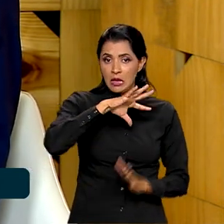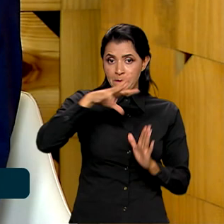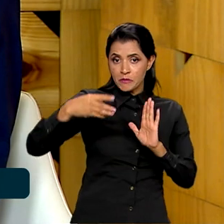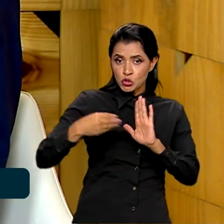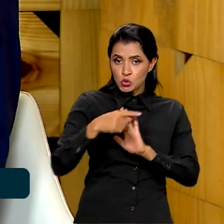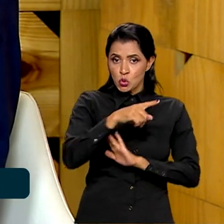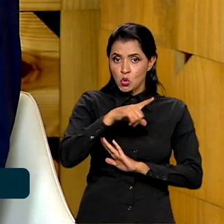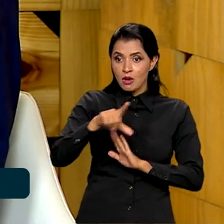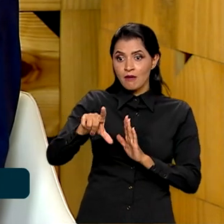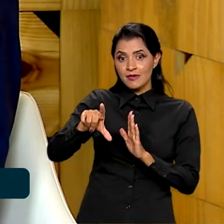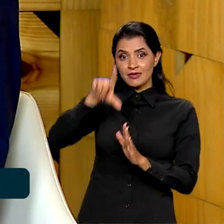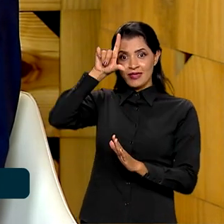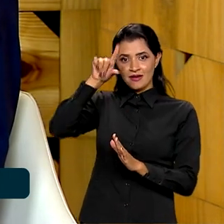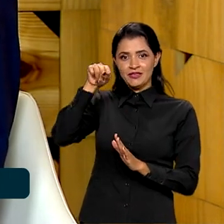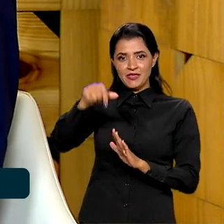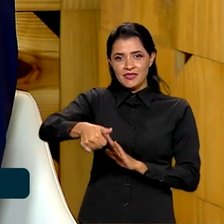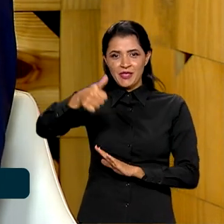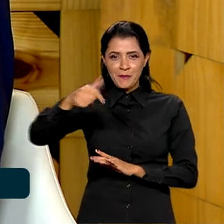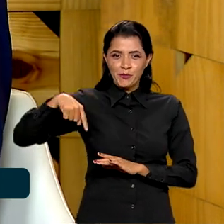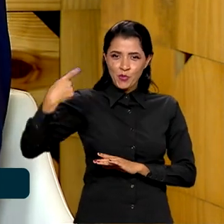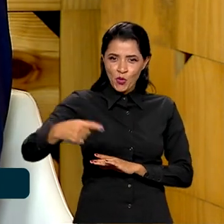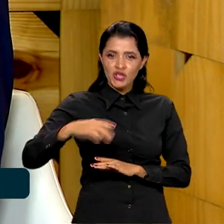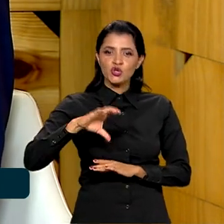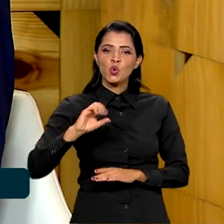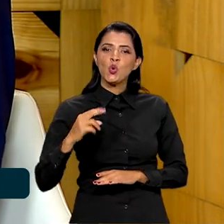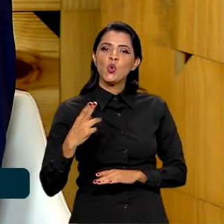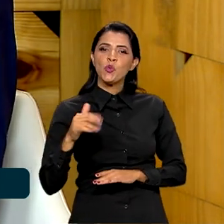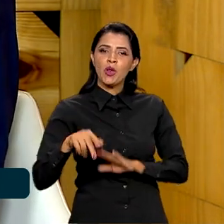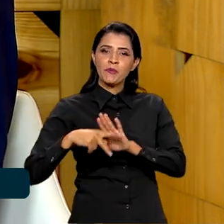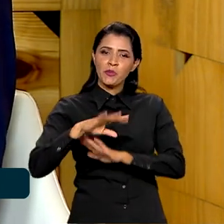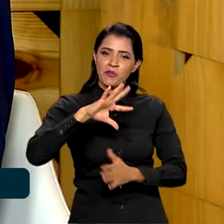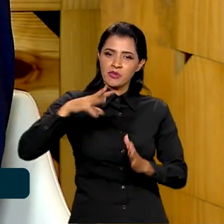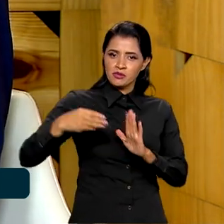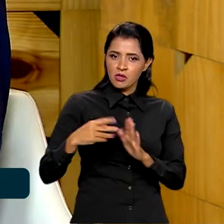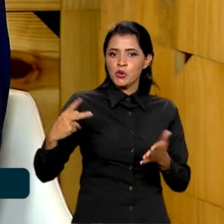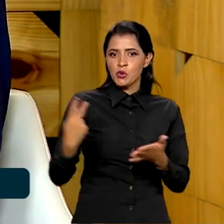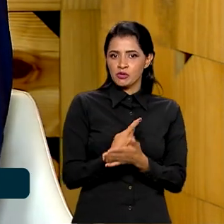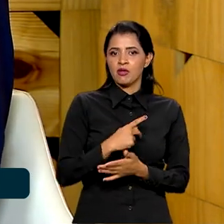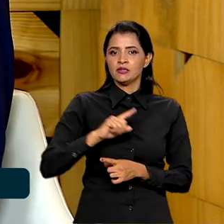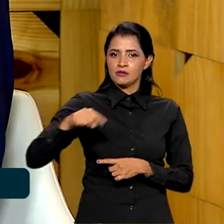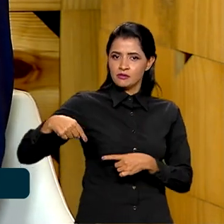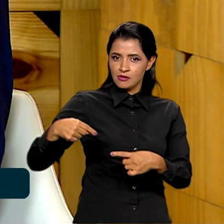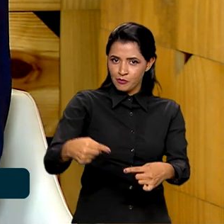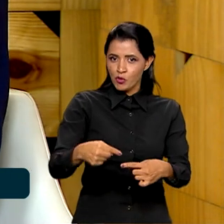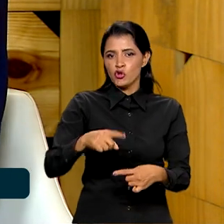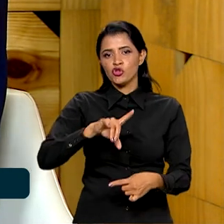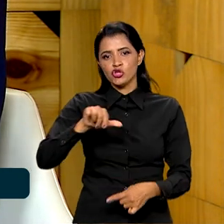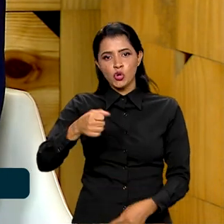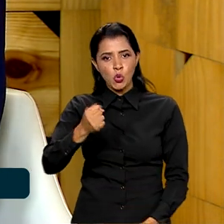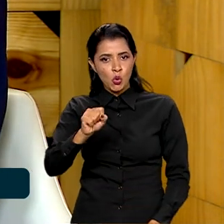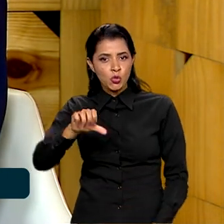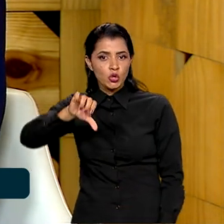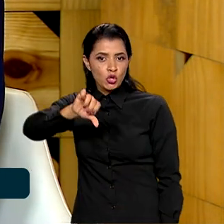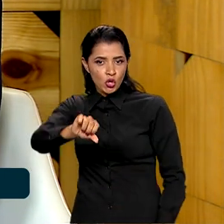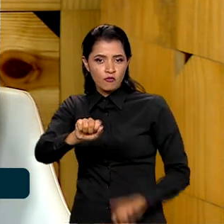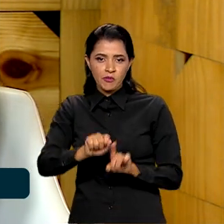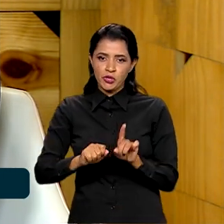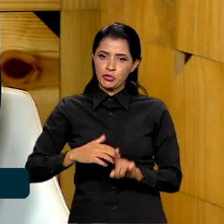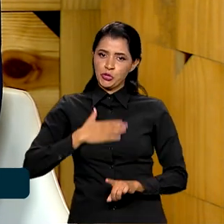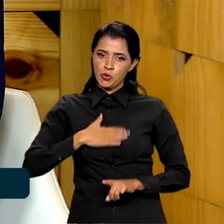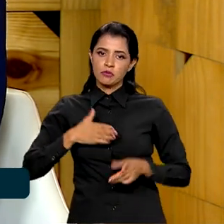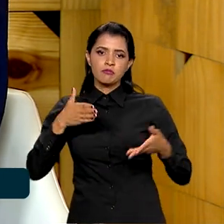importante evento que será a Cúpula da Amazônia, que acontece logo na sequência, não, nos dias 8 e 9 de agosto, com a presença